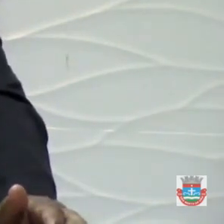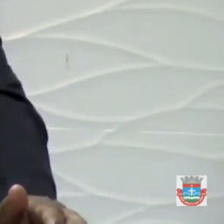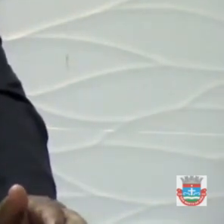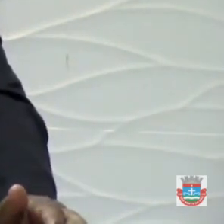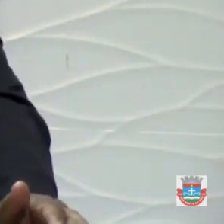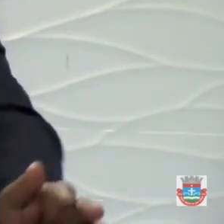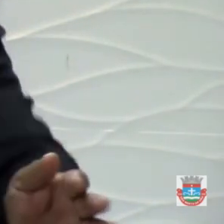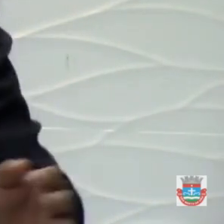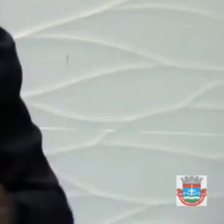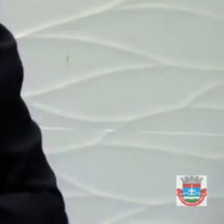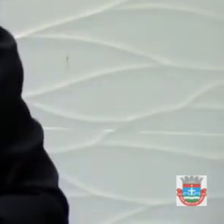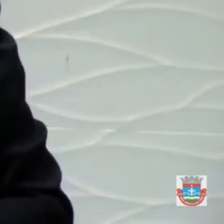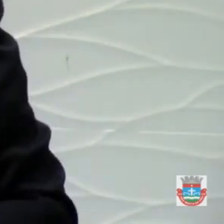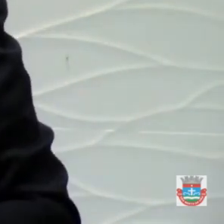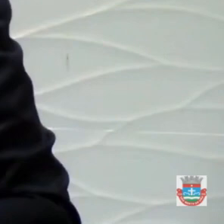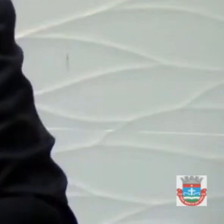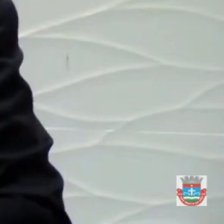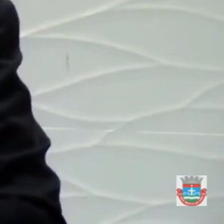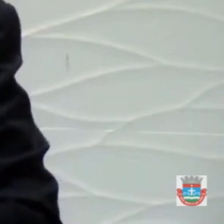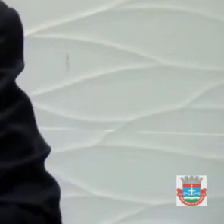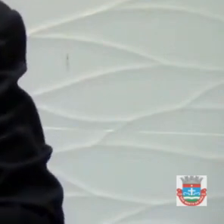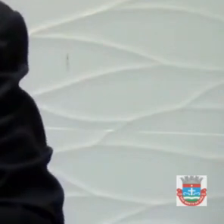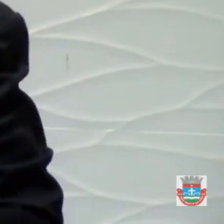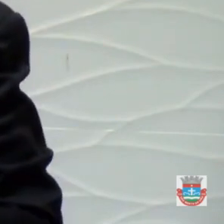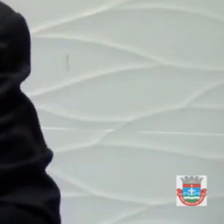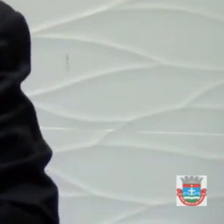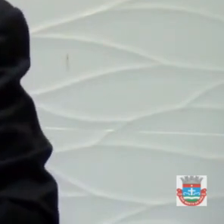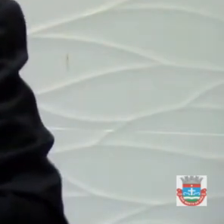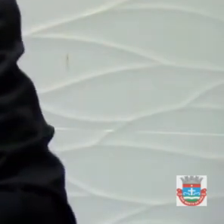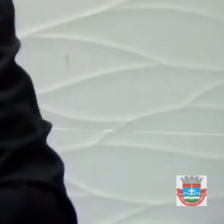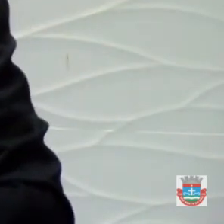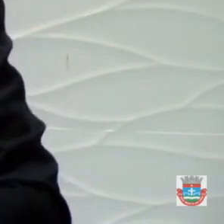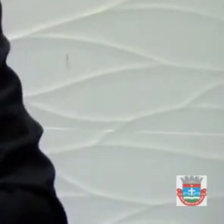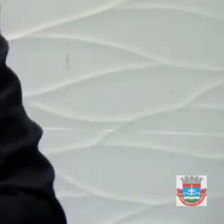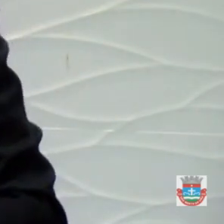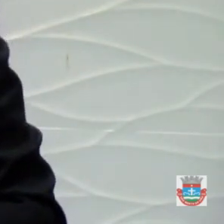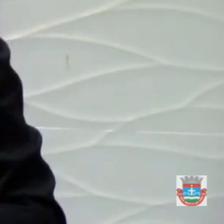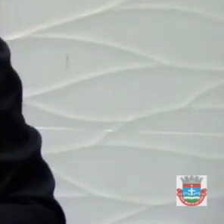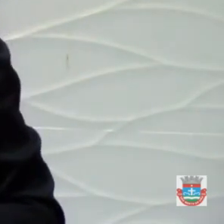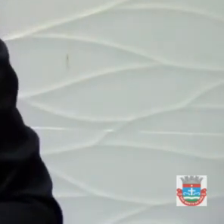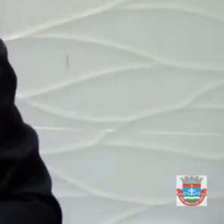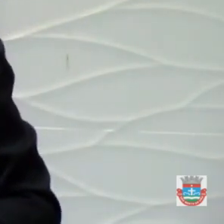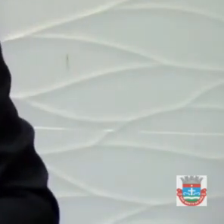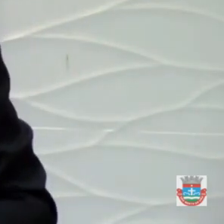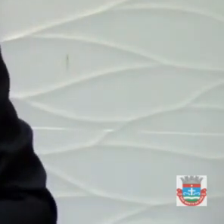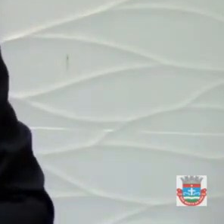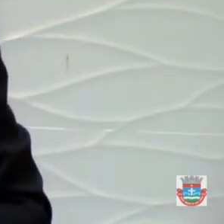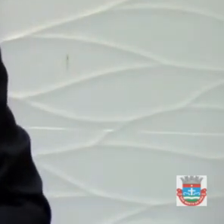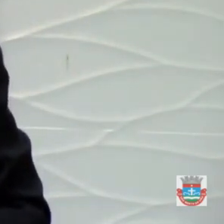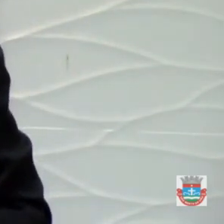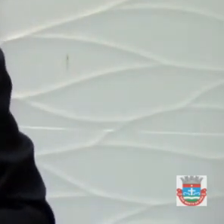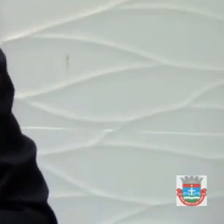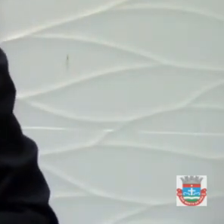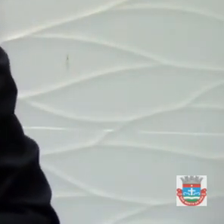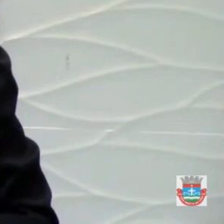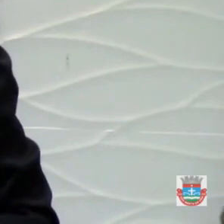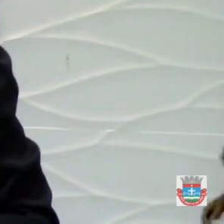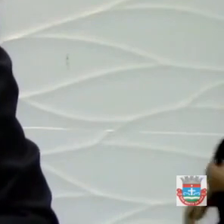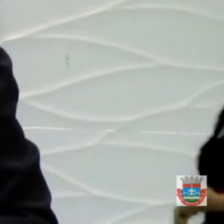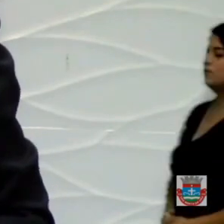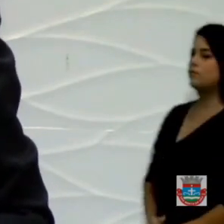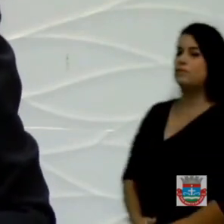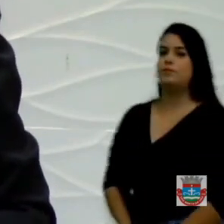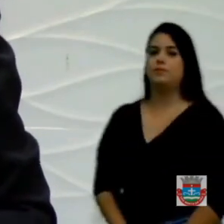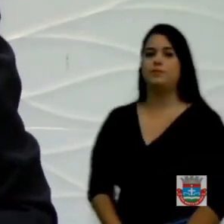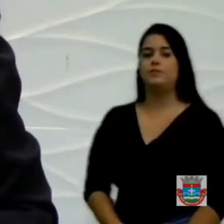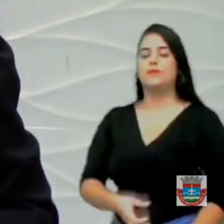São Bento FM, Espírito Santo FM, pessoal que nos acompanha através das redes sociais, o nosso bom